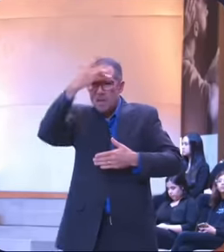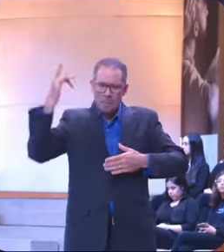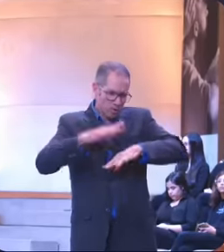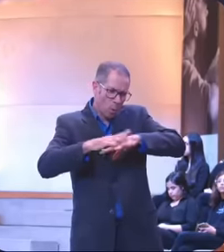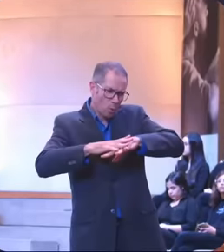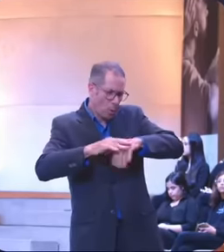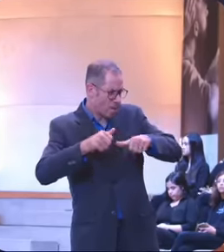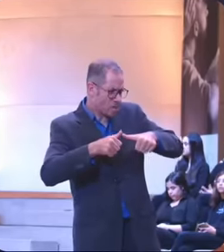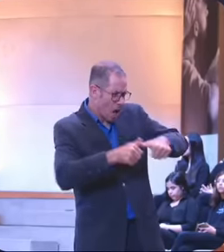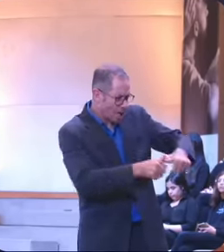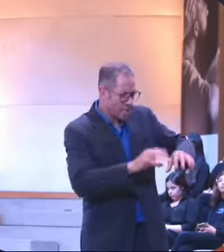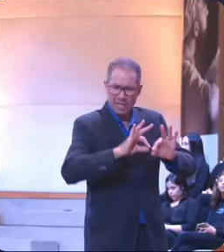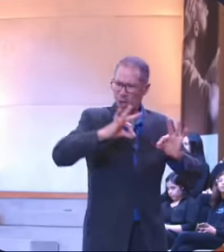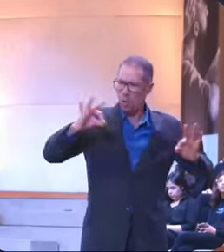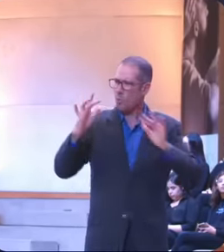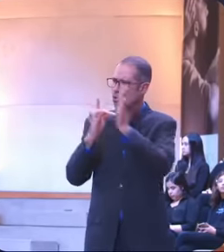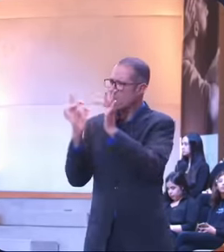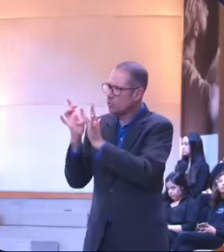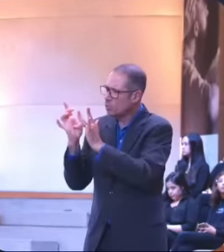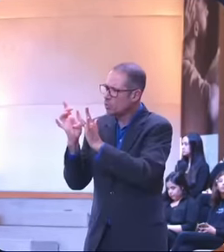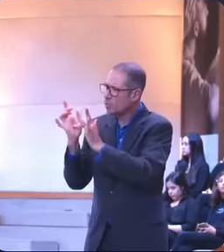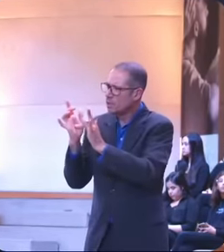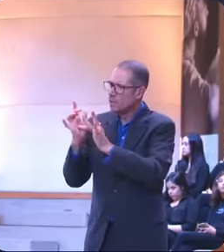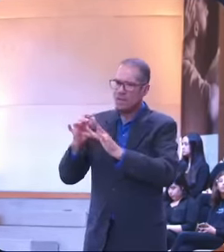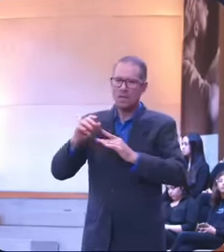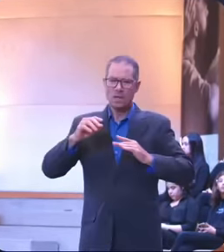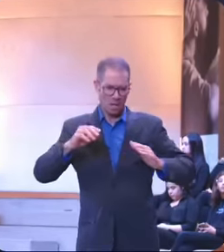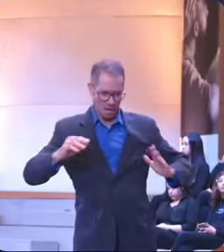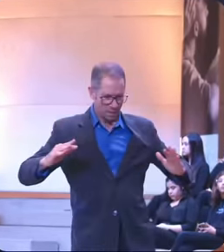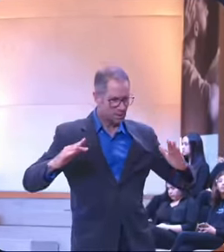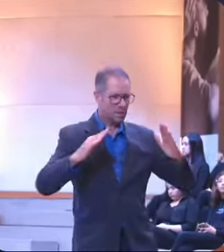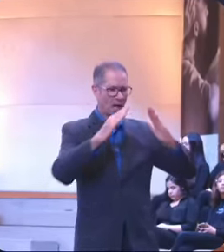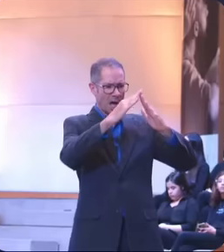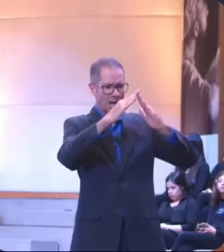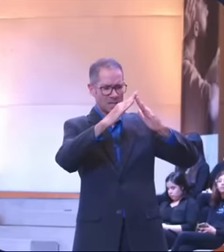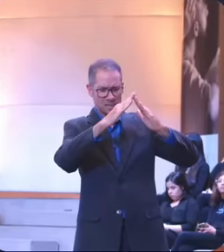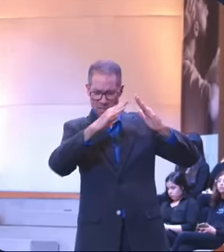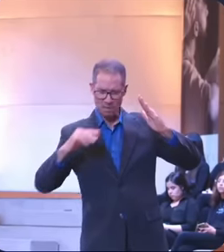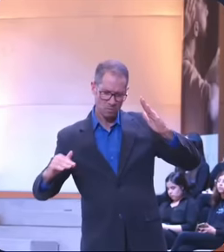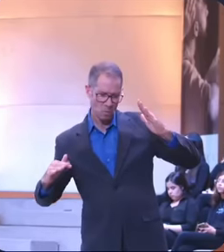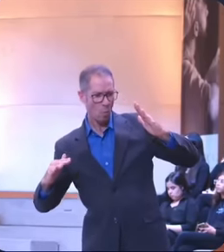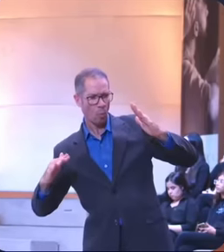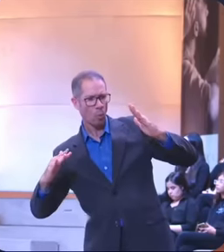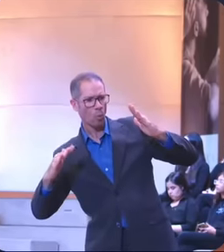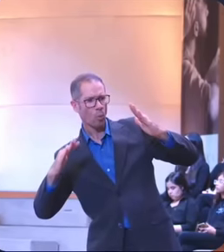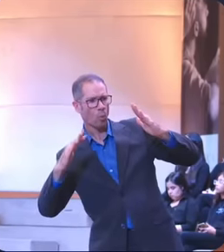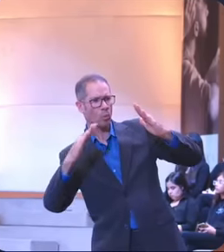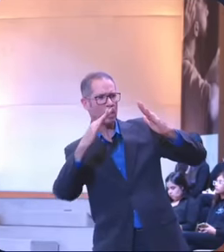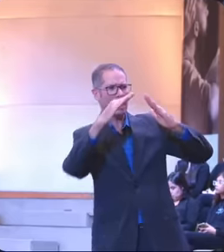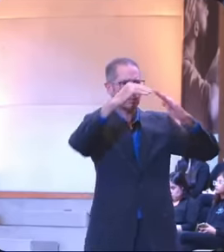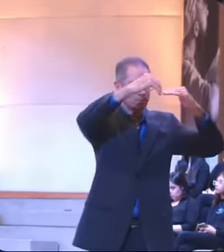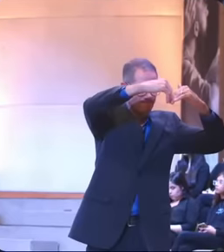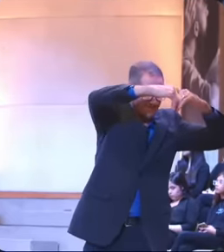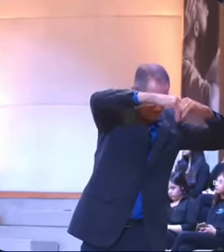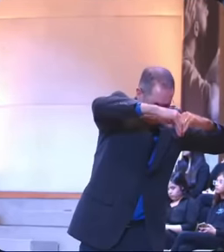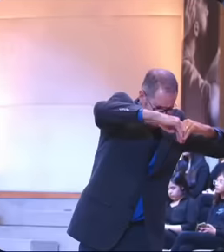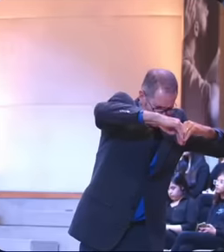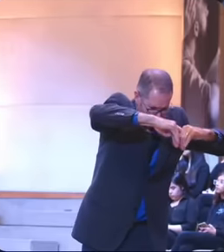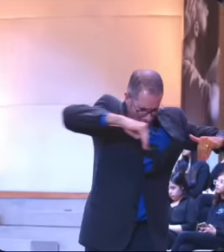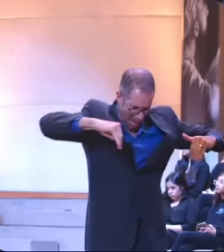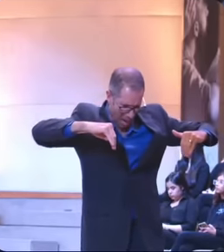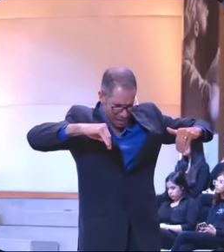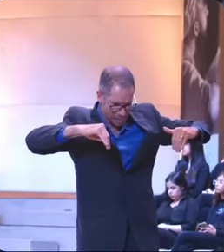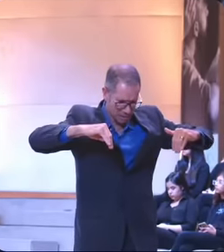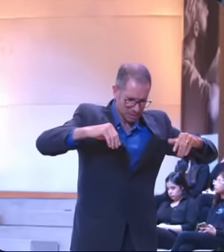nosso amigo longe de Jesus. E então eles sobem no telhado, abrem um buraco no telhado, e no meio